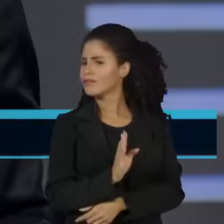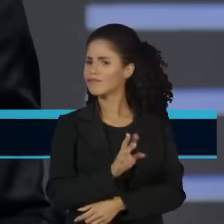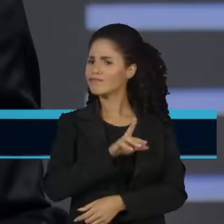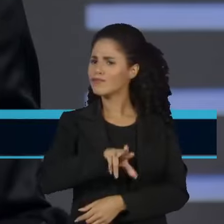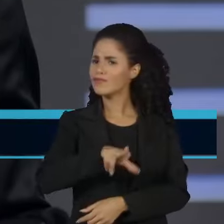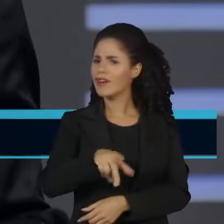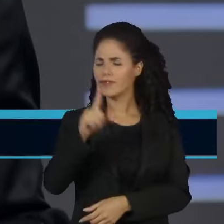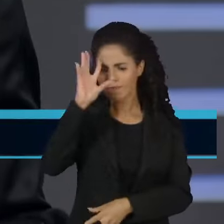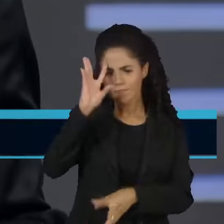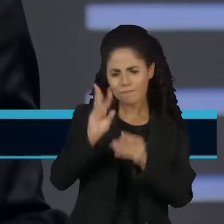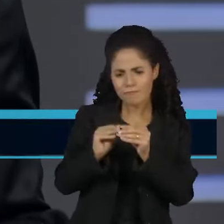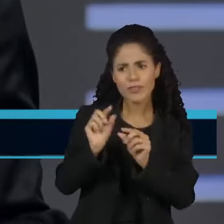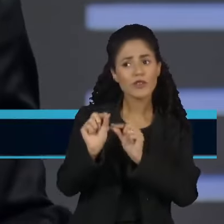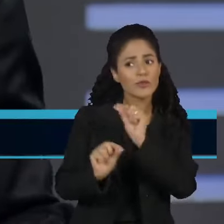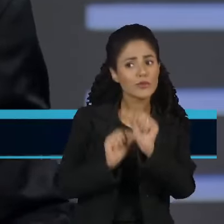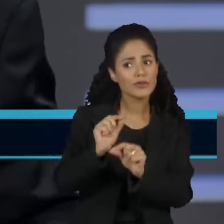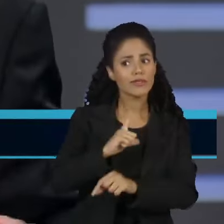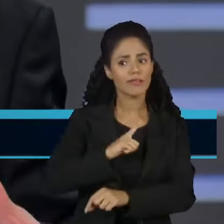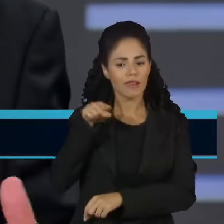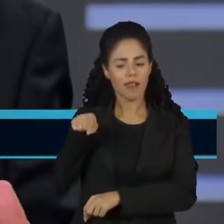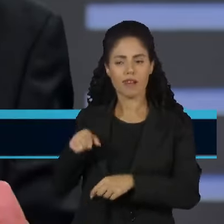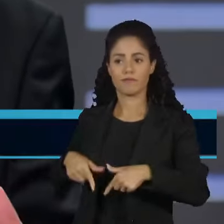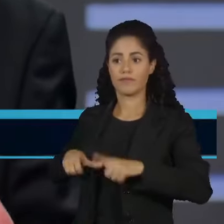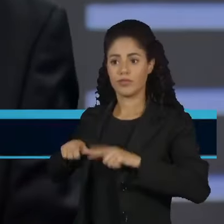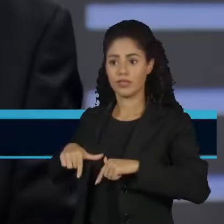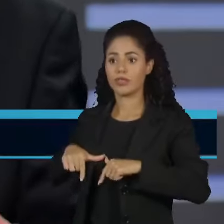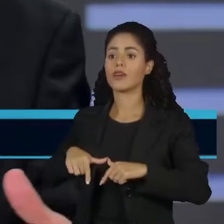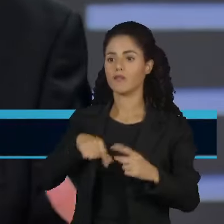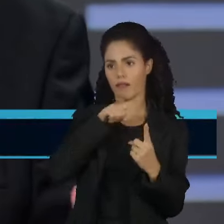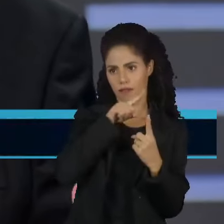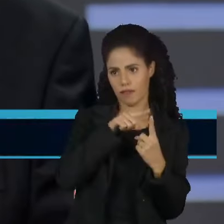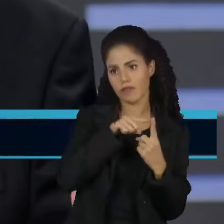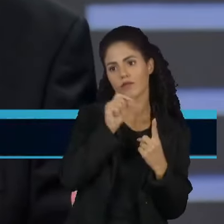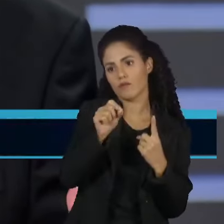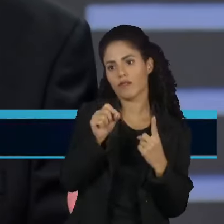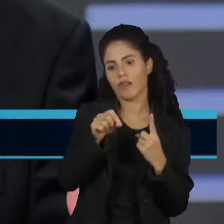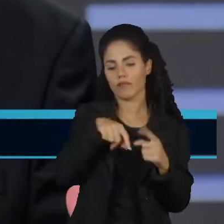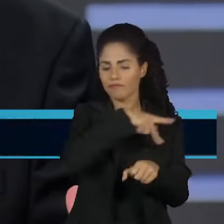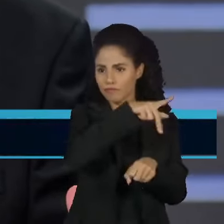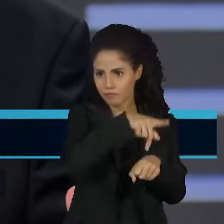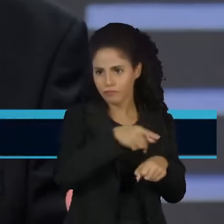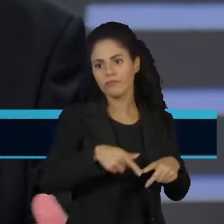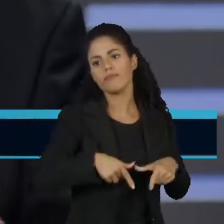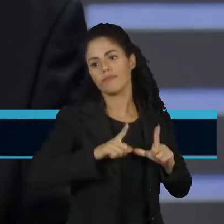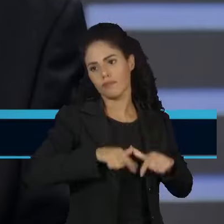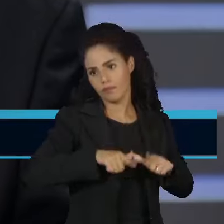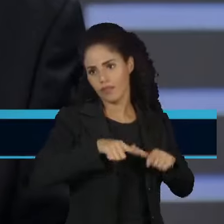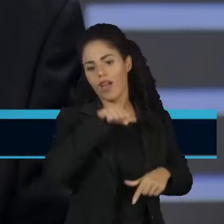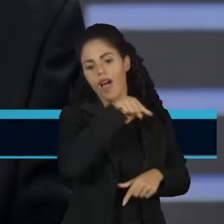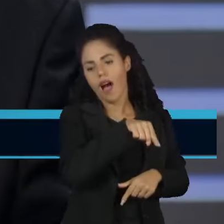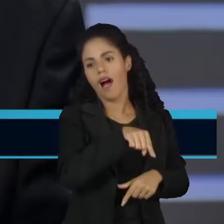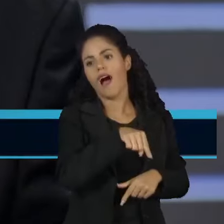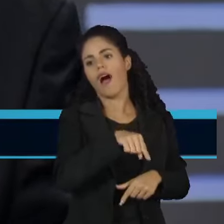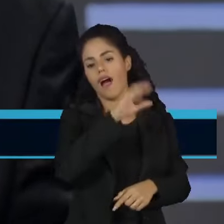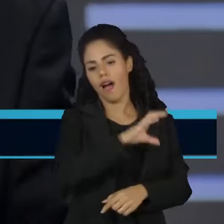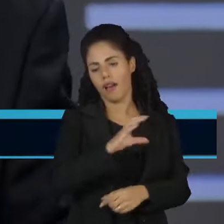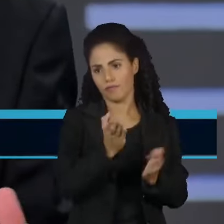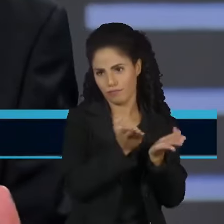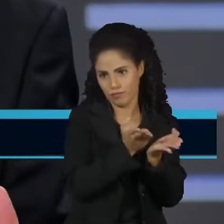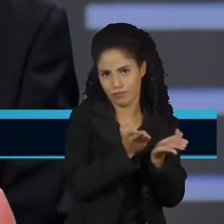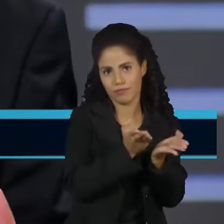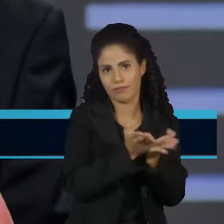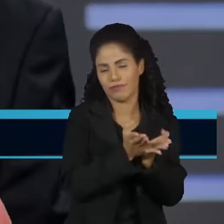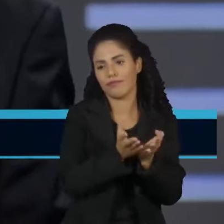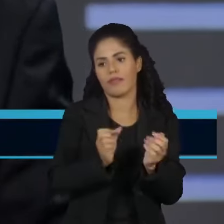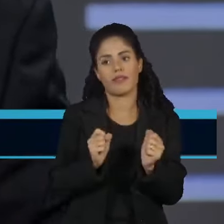dois entendimentos estereotipados de Israel. Um é esse, que Israel é uma sociedade religiosa e tal. Israel é uma democracia